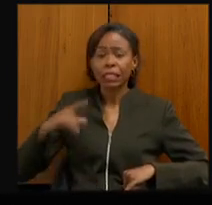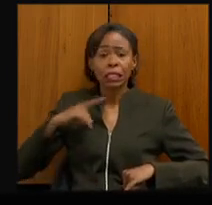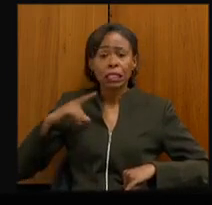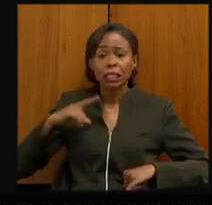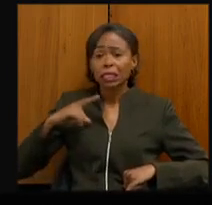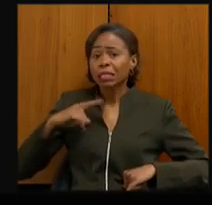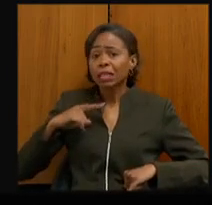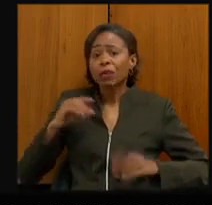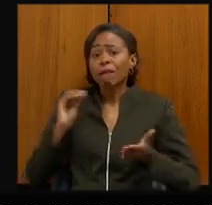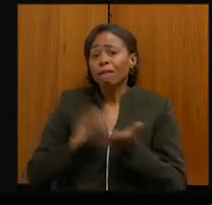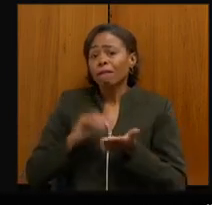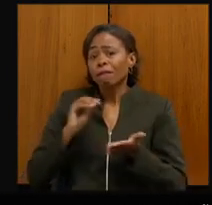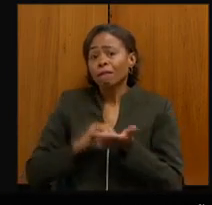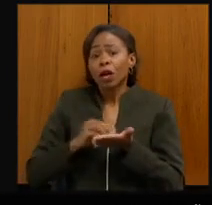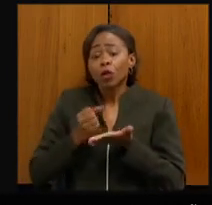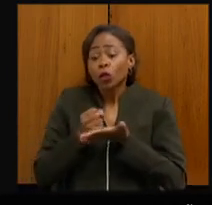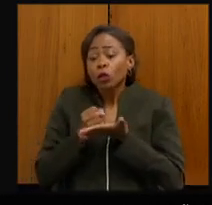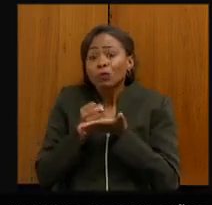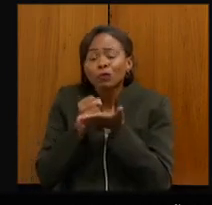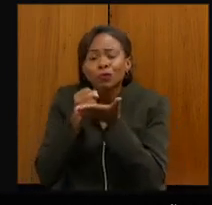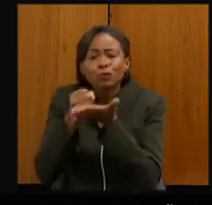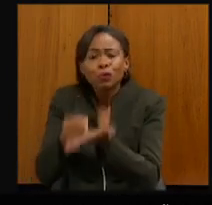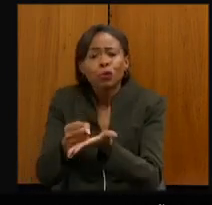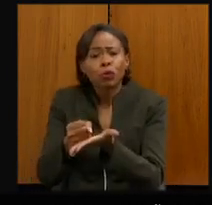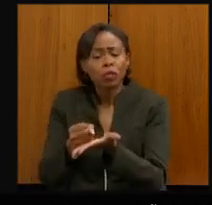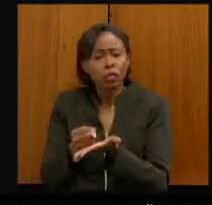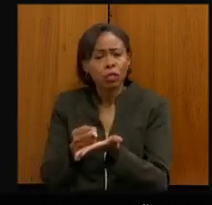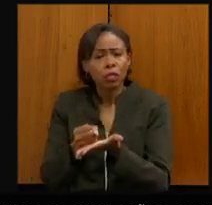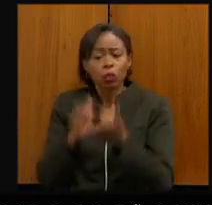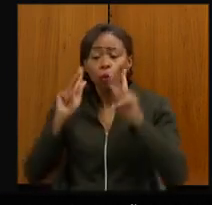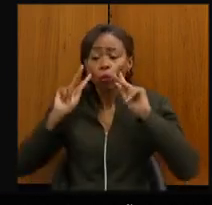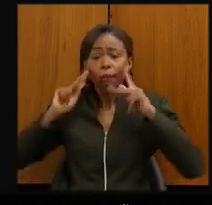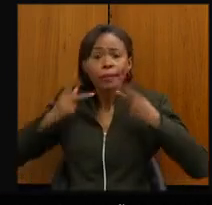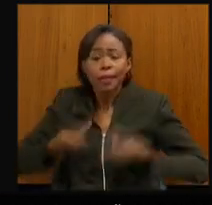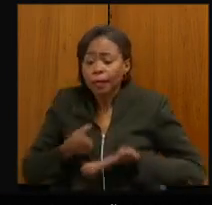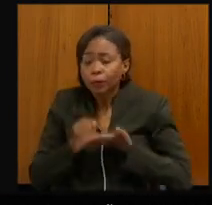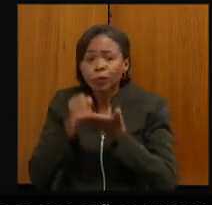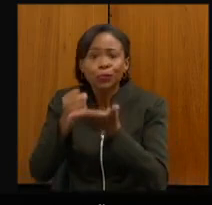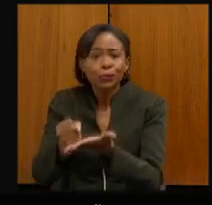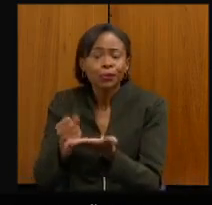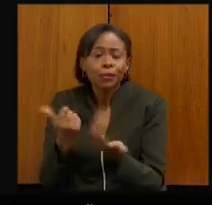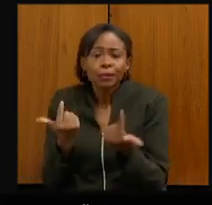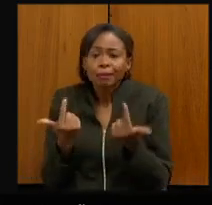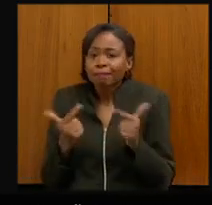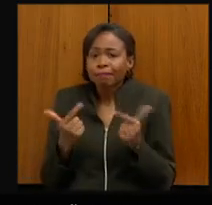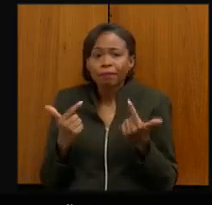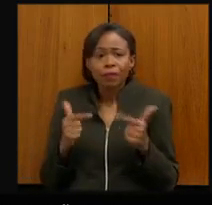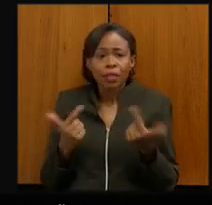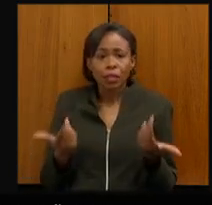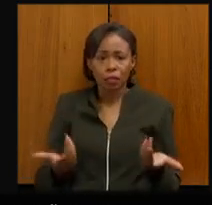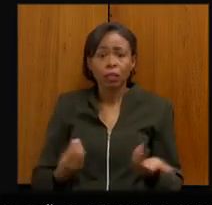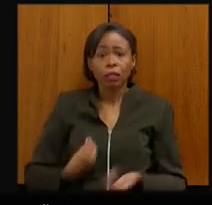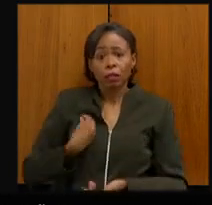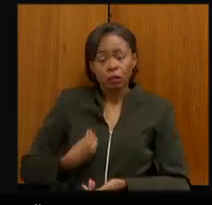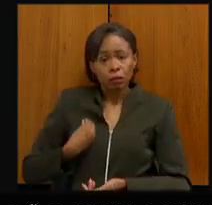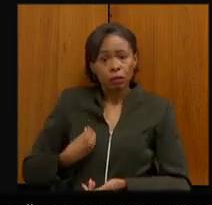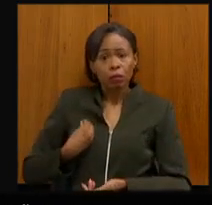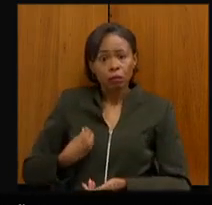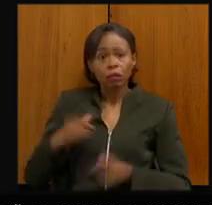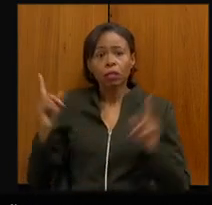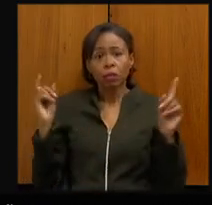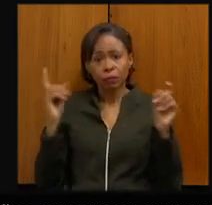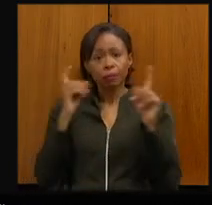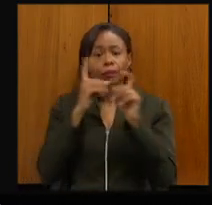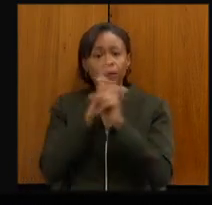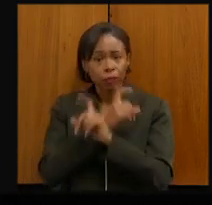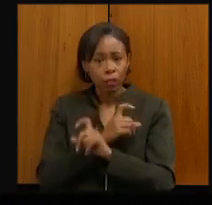de socorro de humanitário condição de vida né então assim eu fico